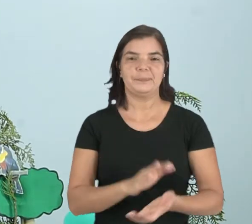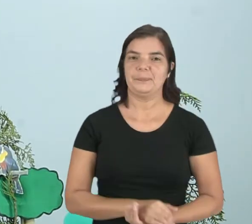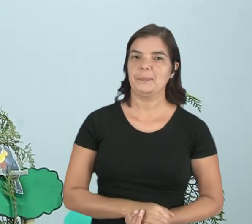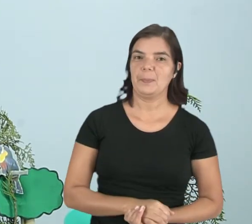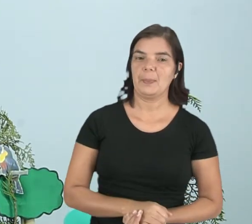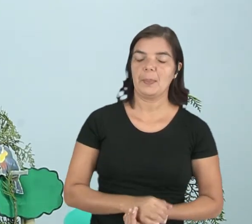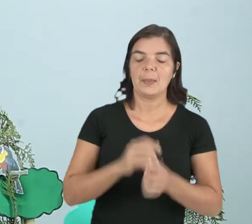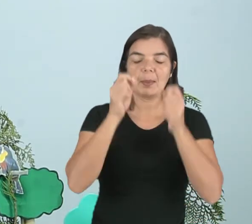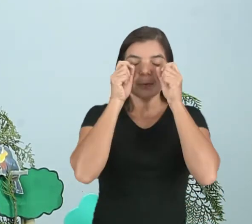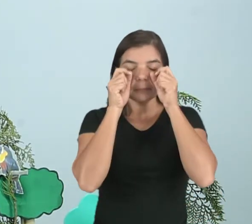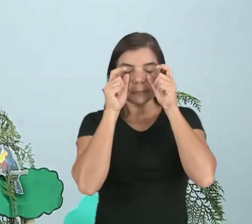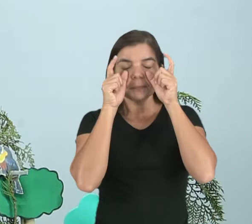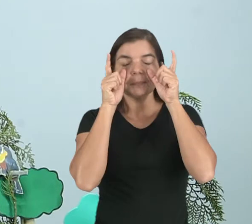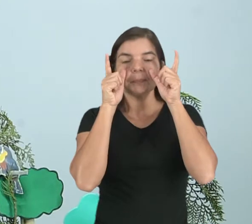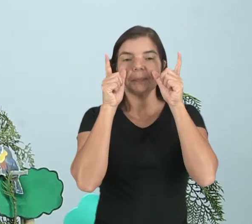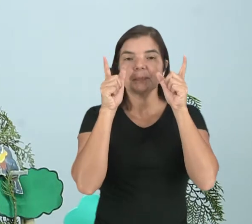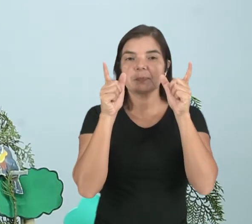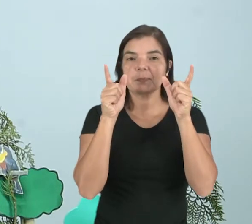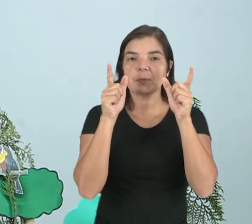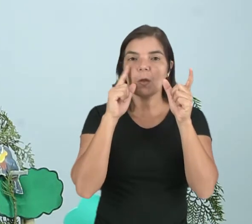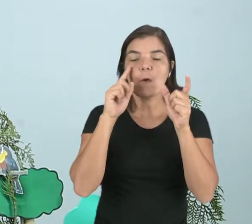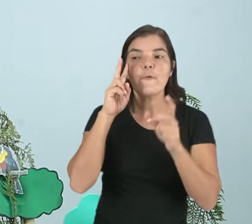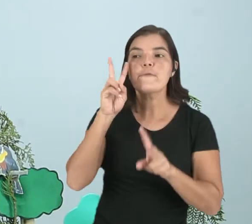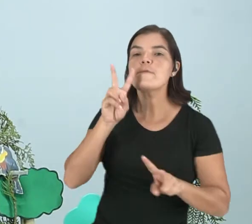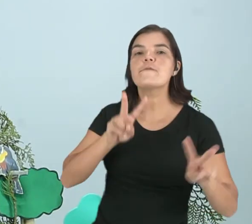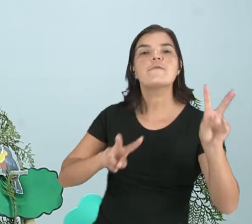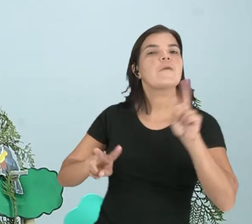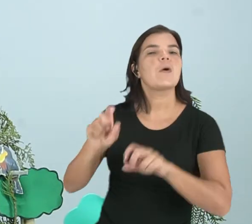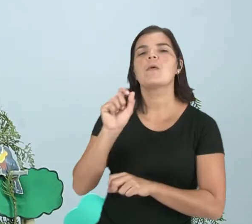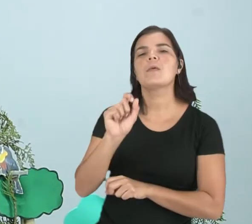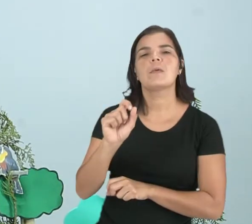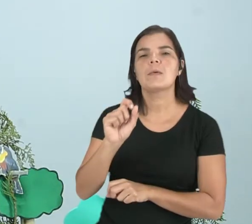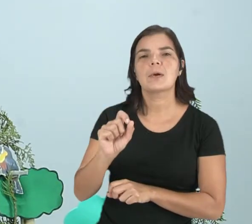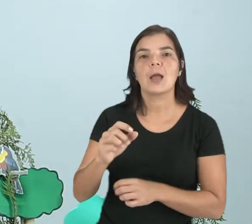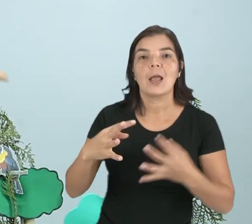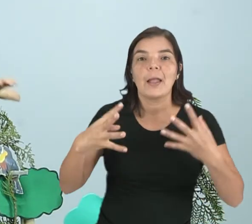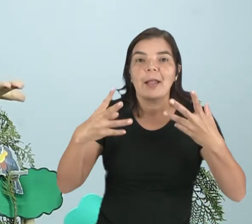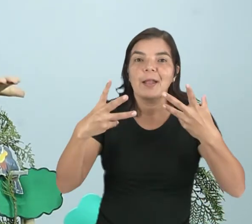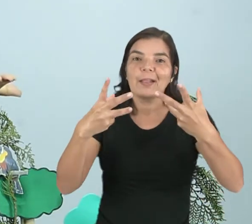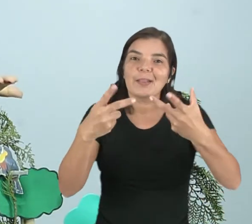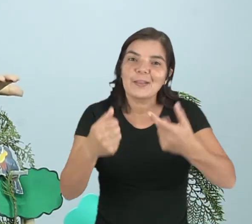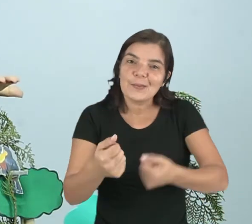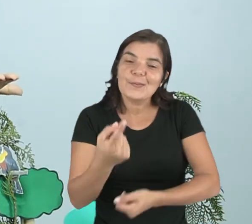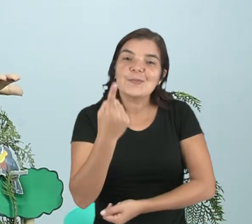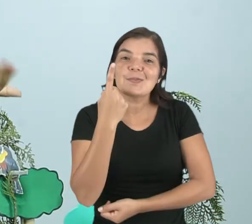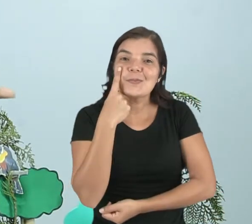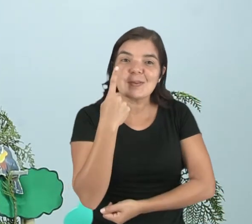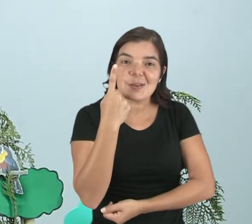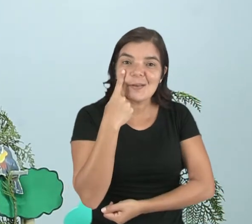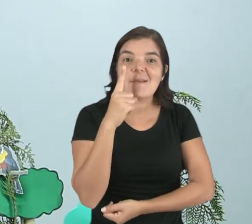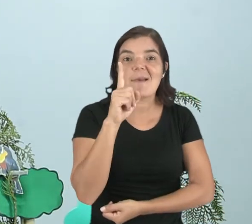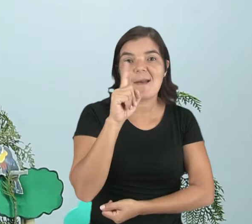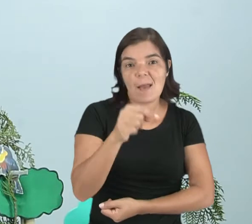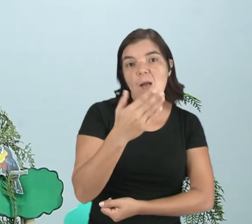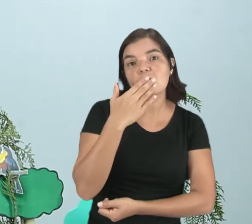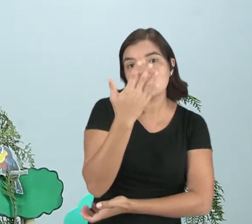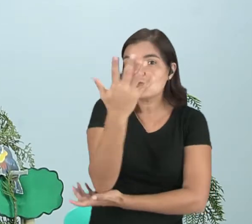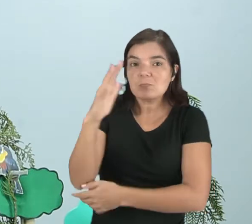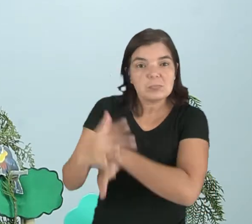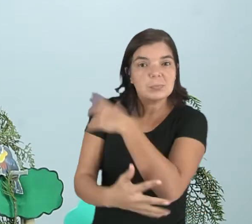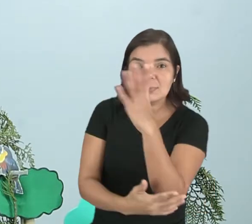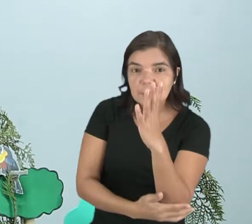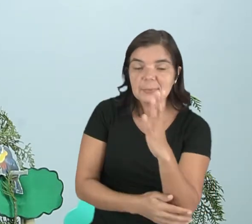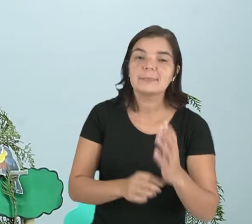quando você abre os seus olhos, o que você vê à sua frente? Tudo que você vê à sua frente é um tipo de